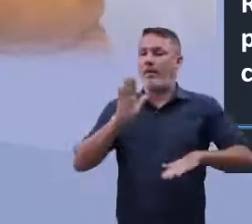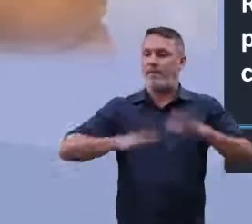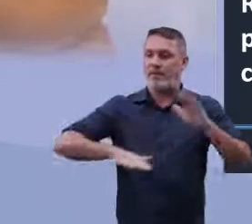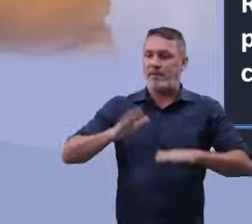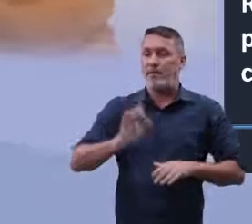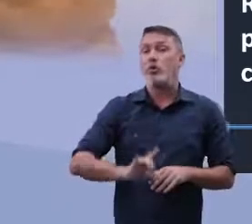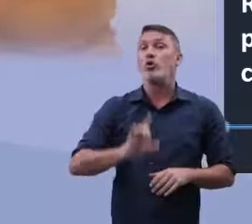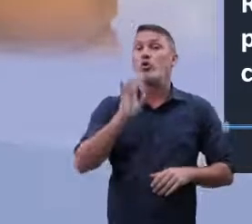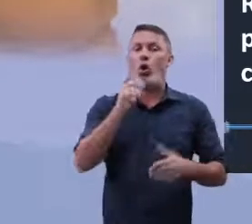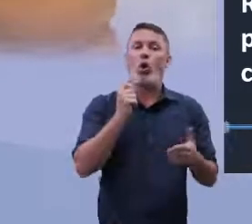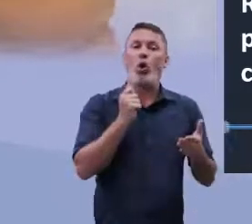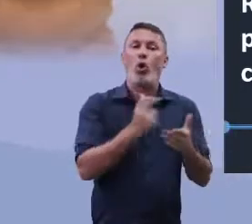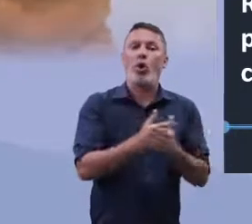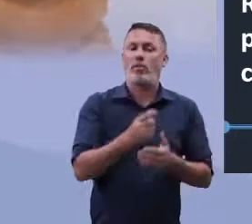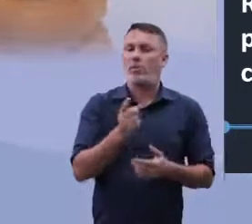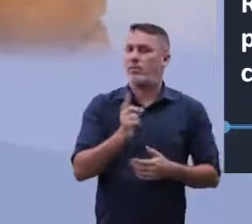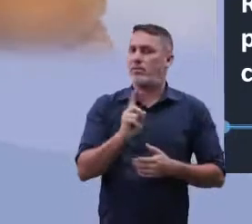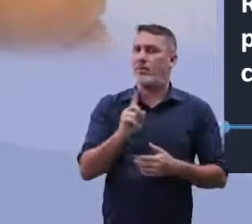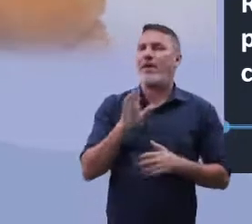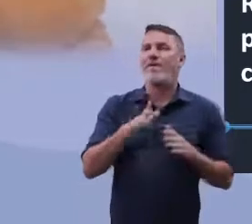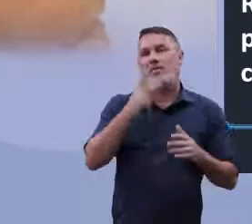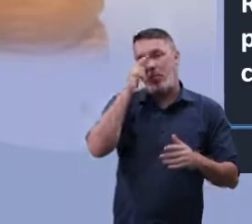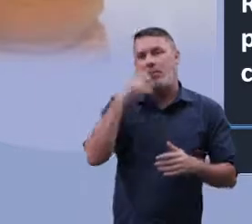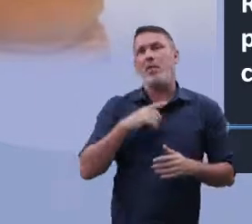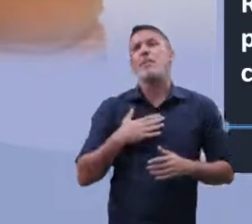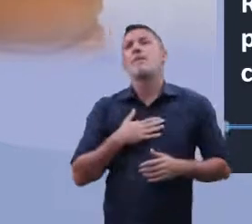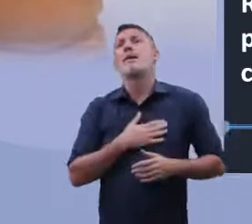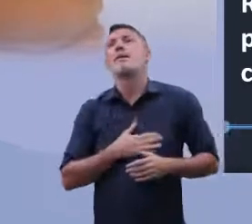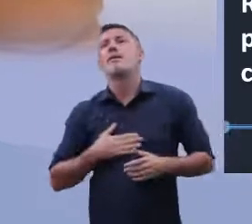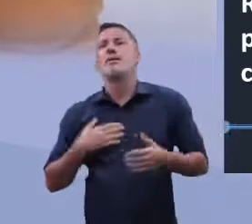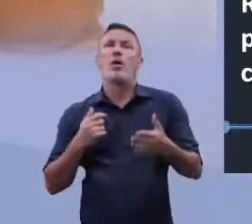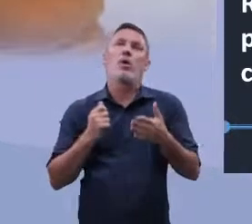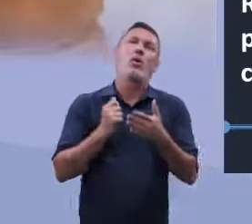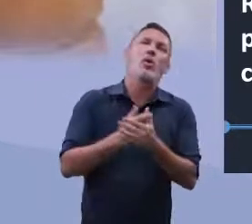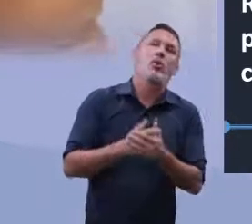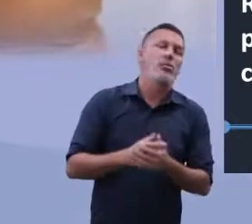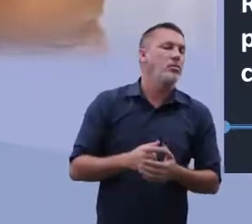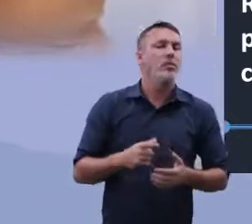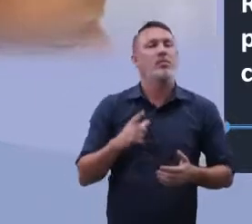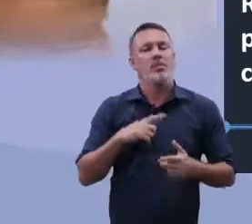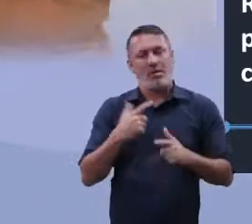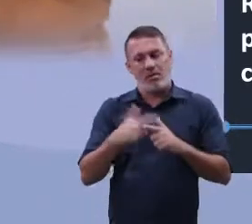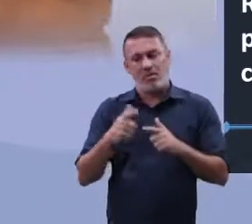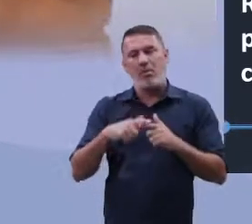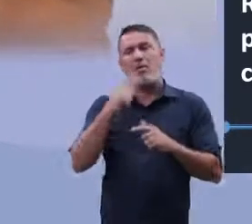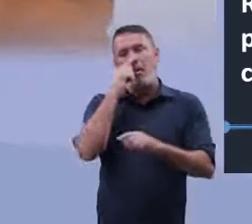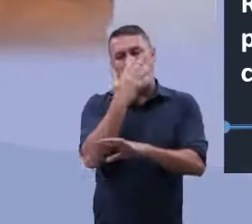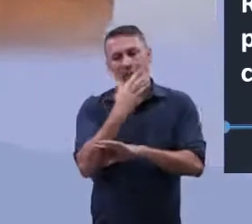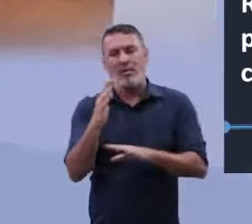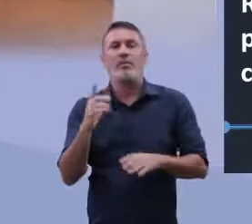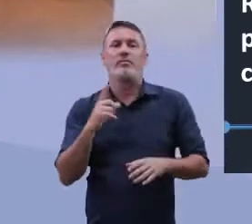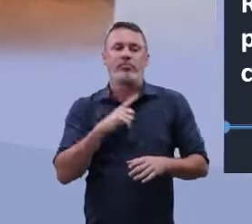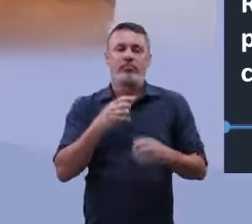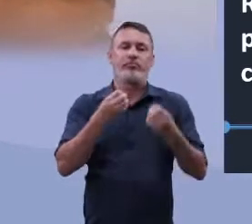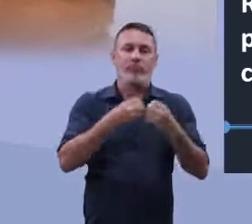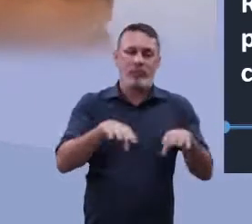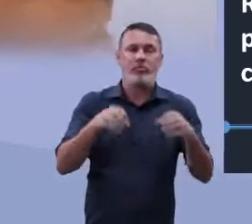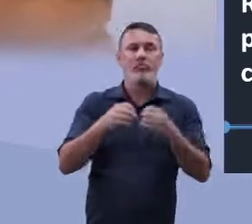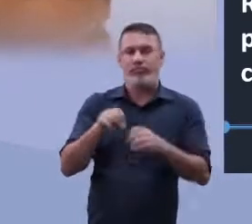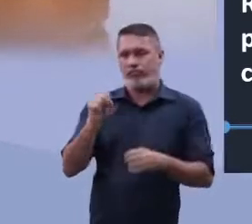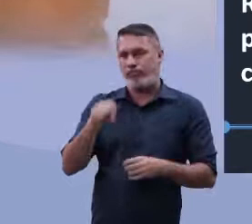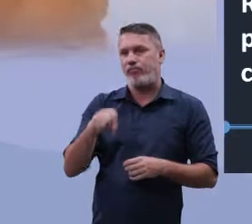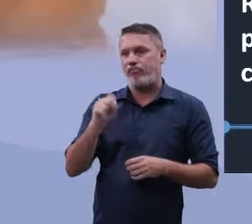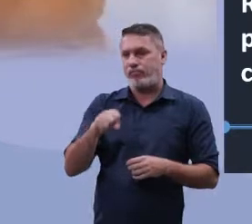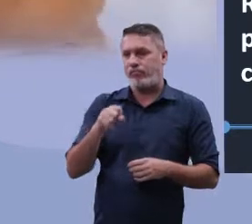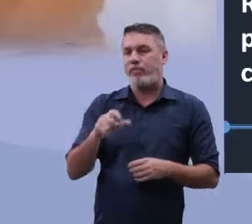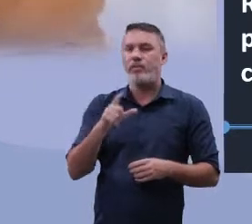mas nós estamos ali, não é só o comprar, não é aquele prazer do comprar, mas saber que há um problema ambiental que nós estamos consumindo,